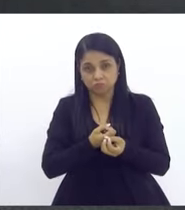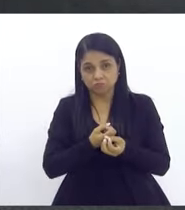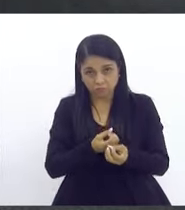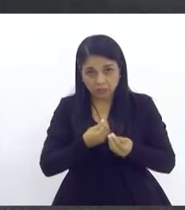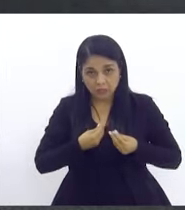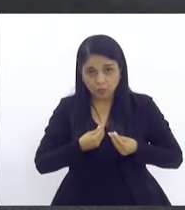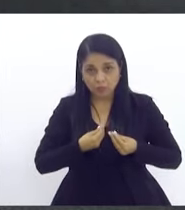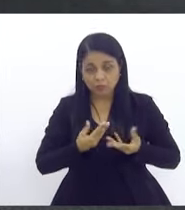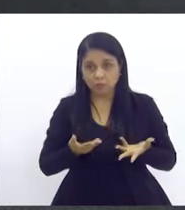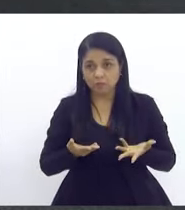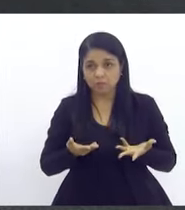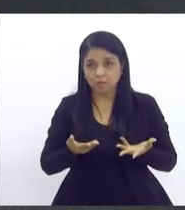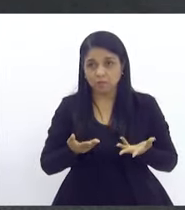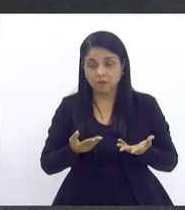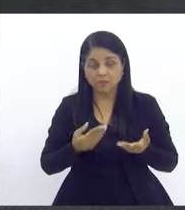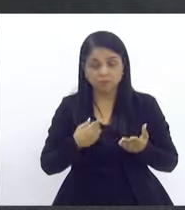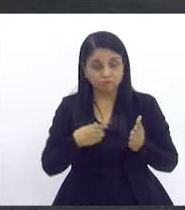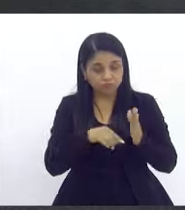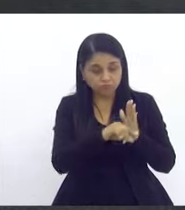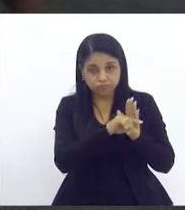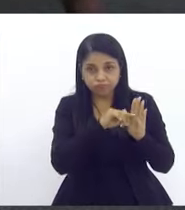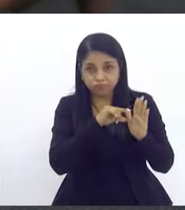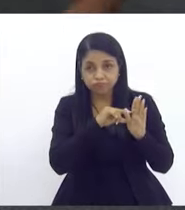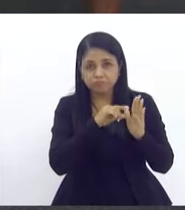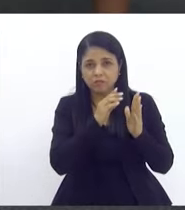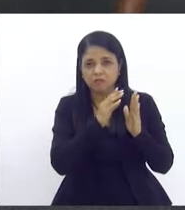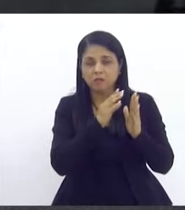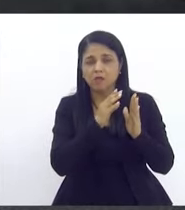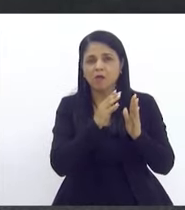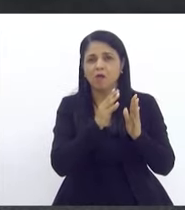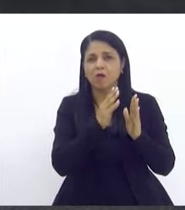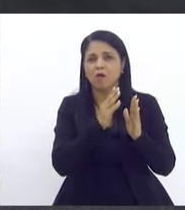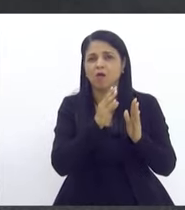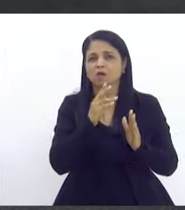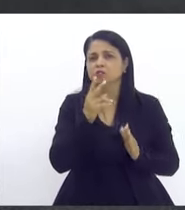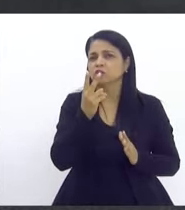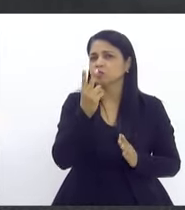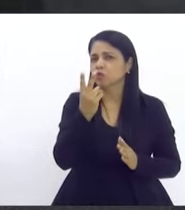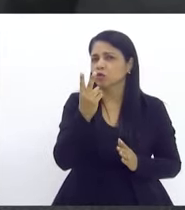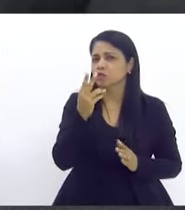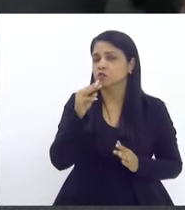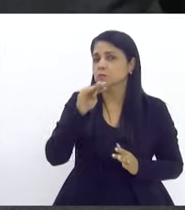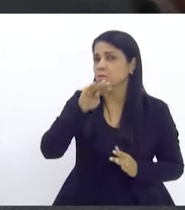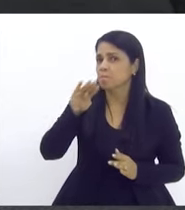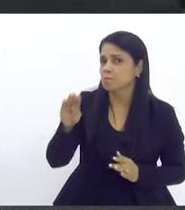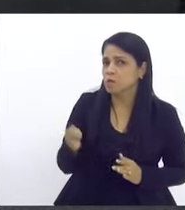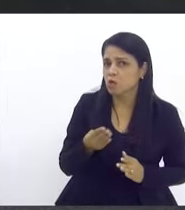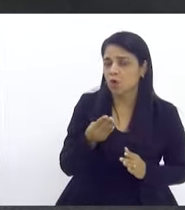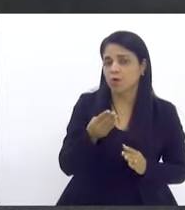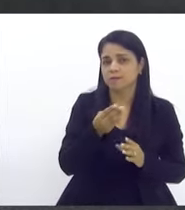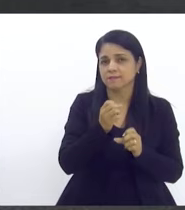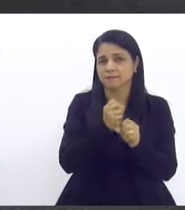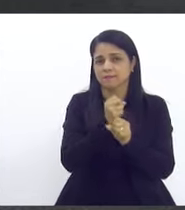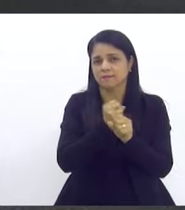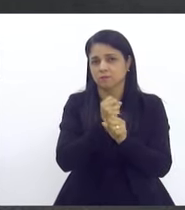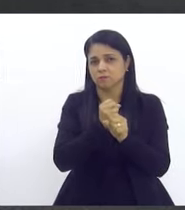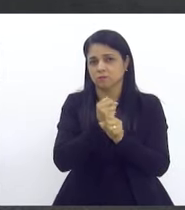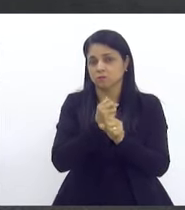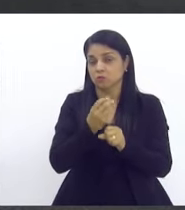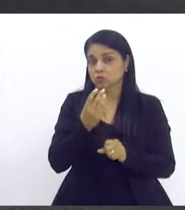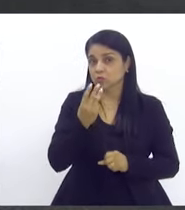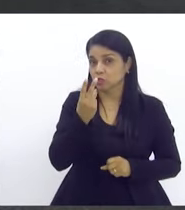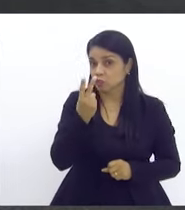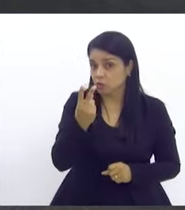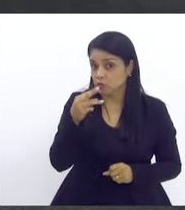aqui. Então, se eu não me engano, é na ordem de 2 milhões por ano. Olha de memória, 2 milhões por